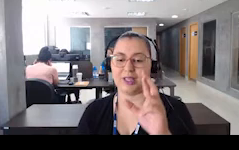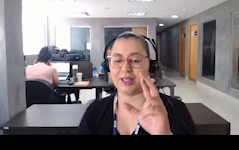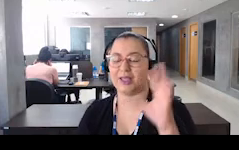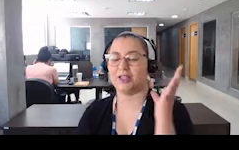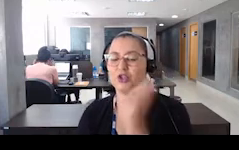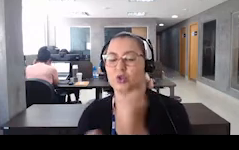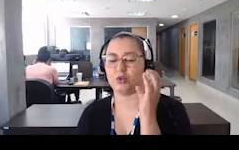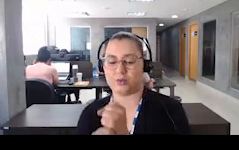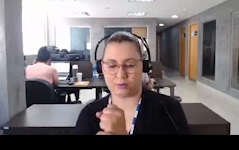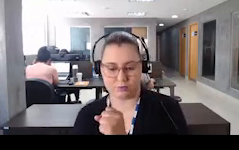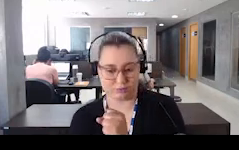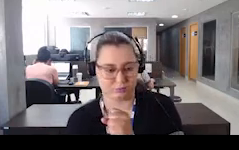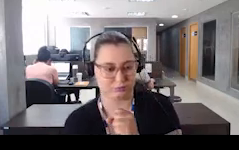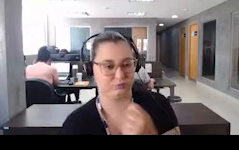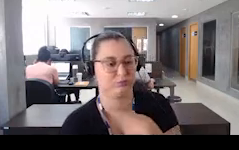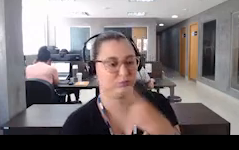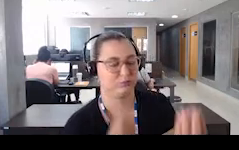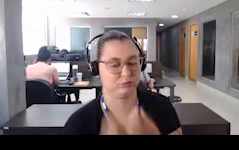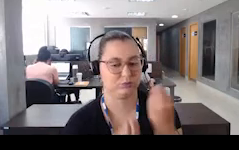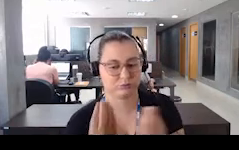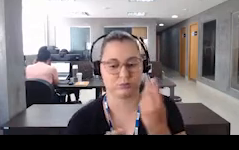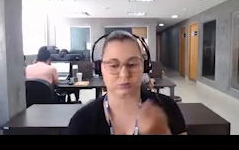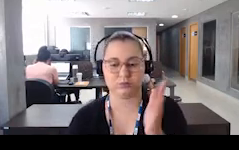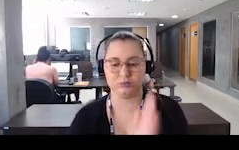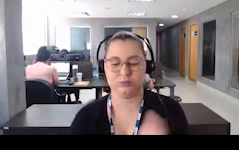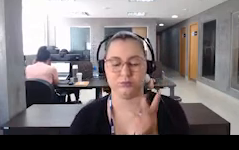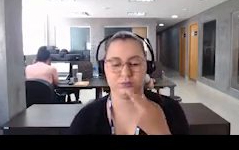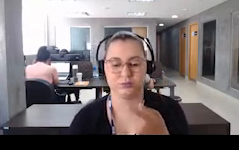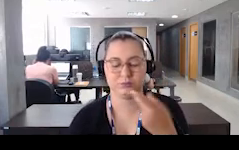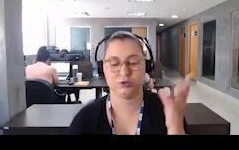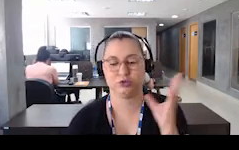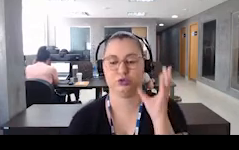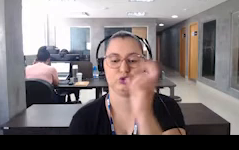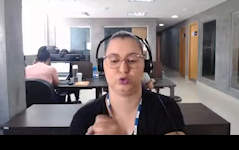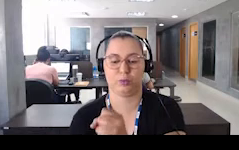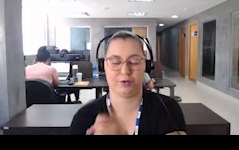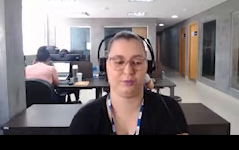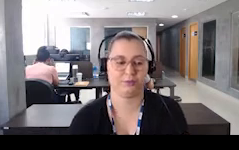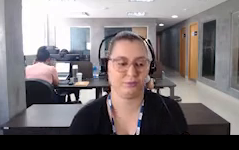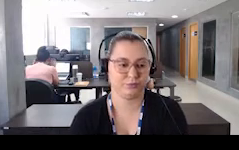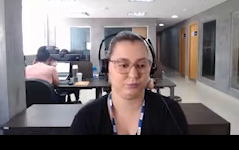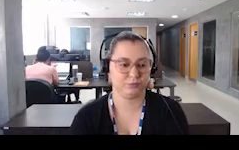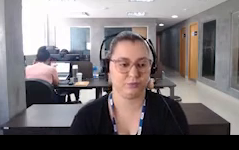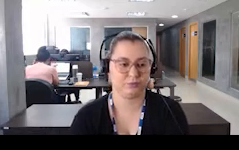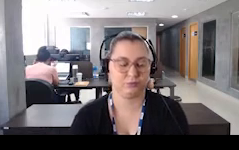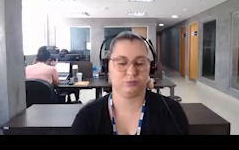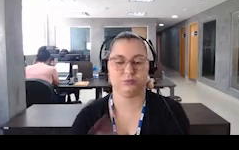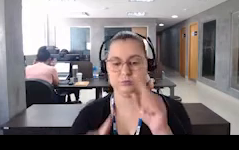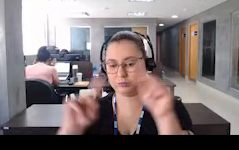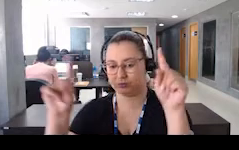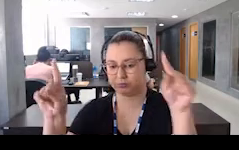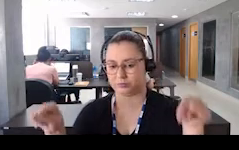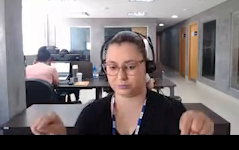de R total, né? Então, como eu já comentei com vocês, para a gente achar esse R total aqui, ó, por se tratar